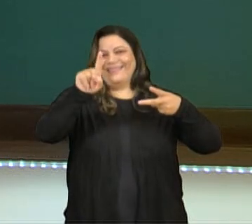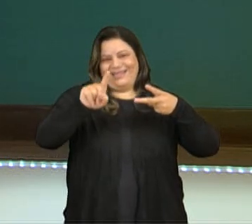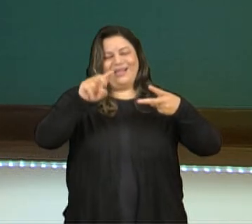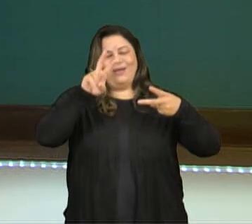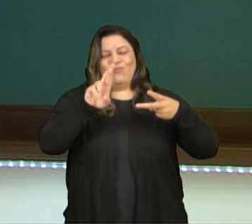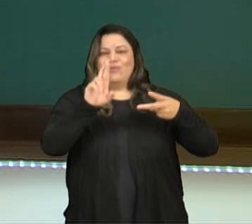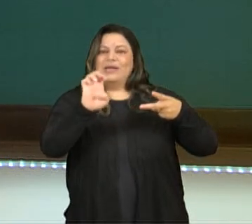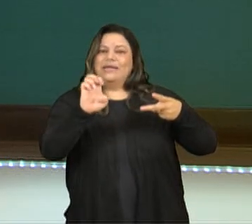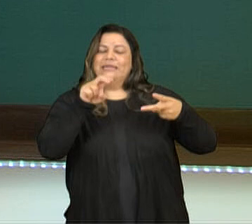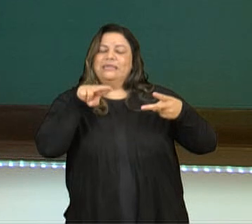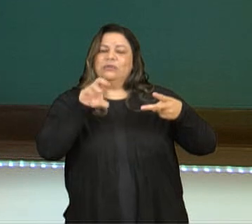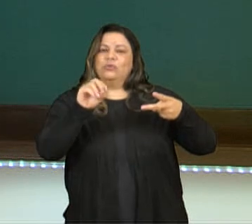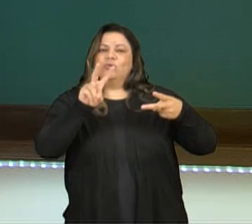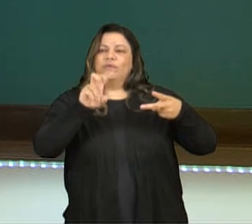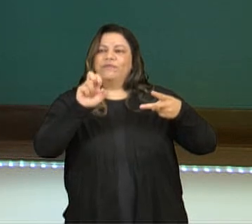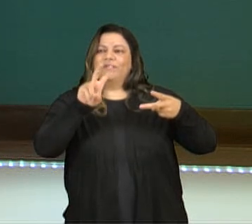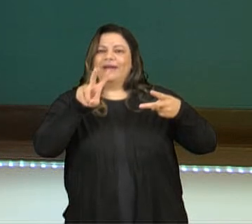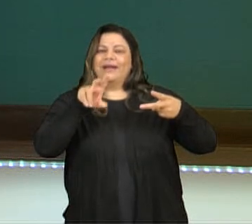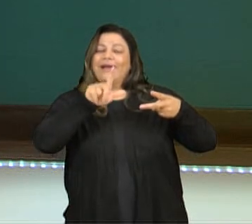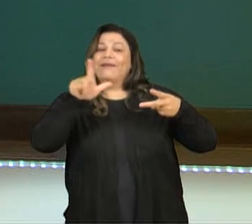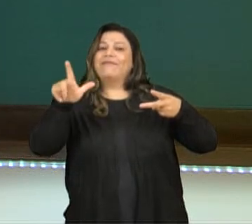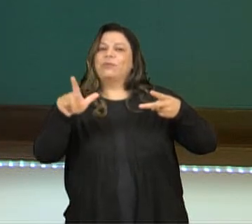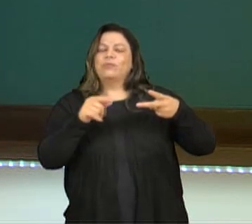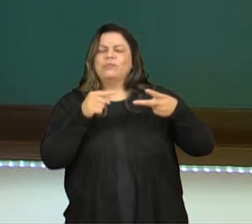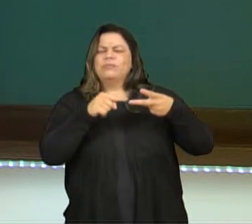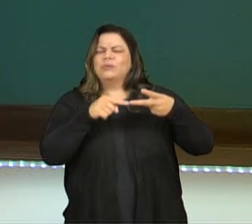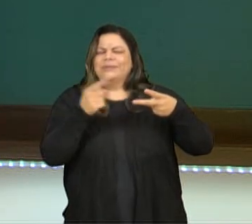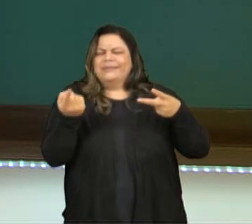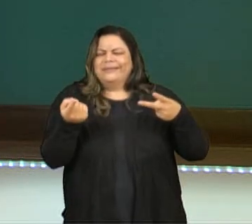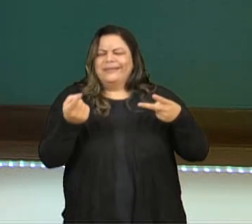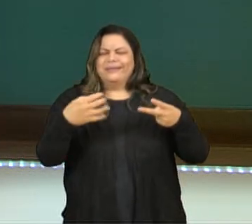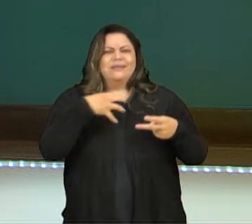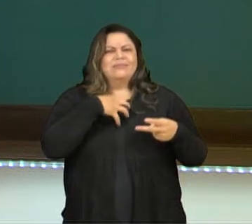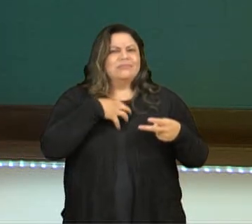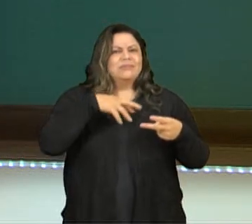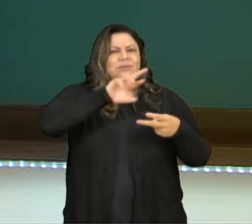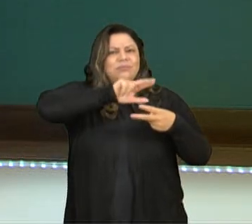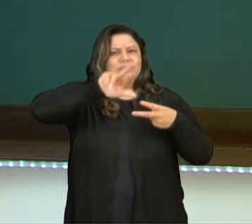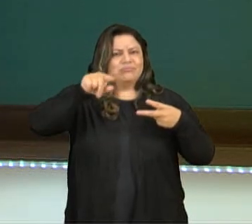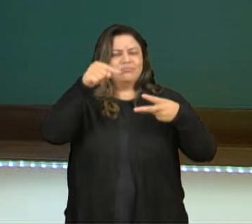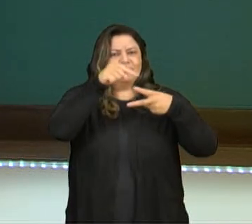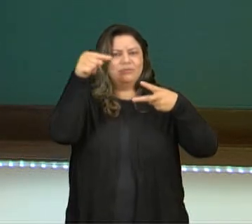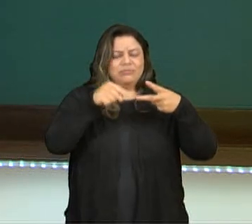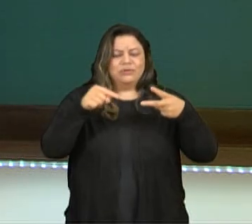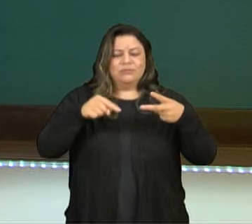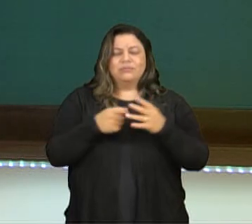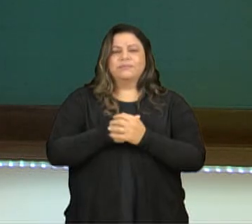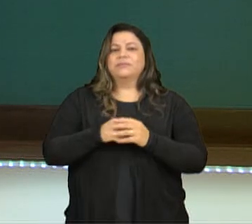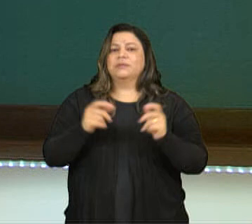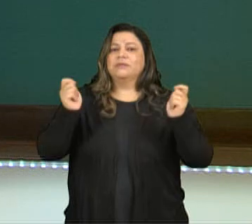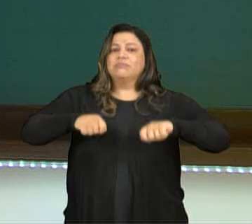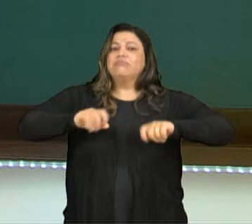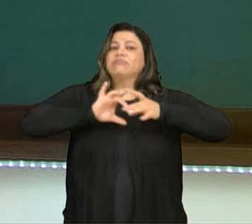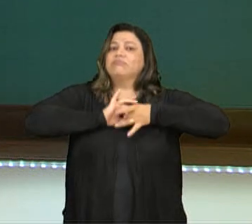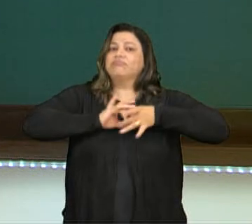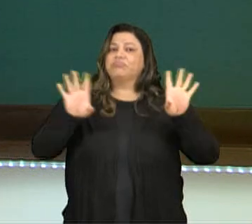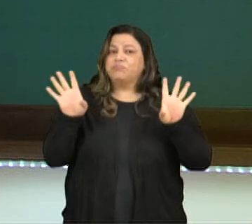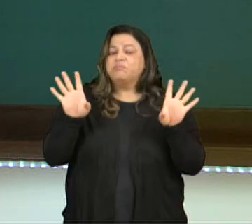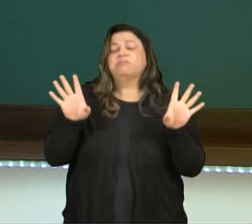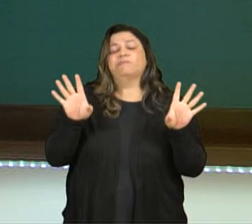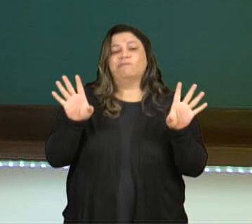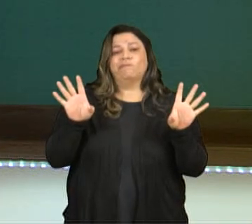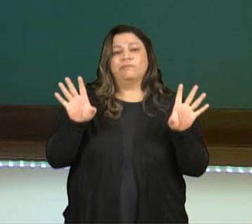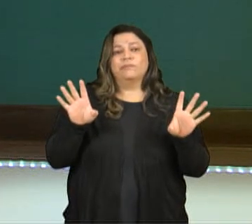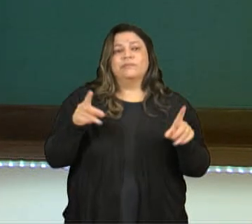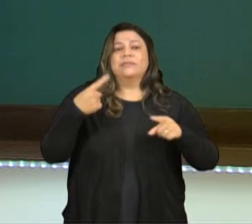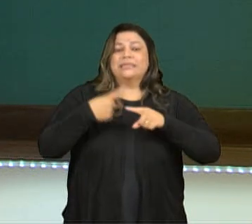digo renovável e não renovável? Devido às condições de disponibilidade que eles apresentam.